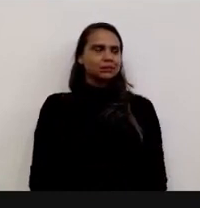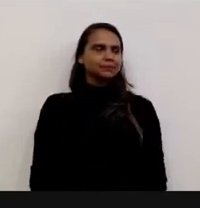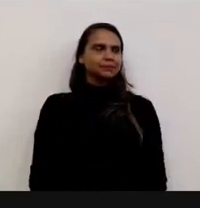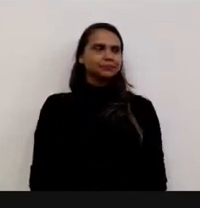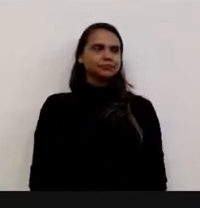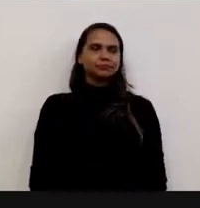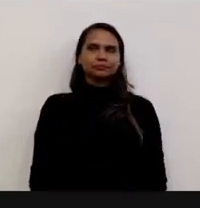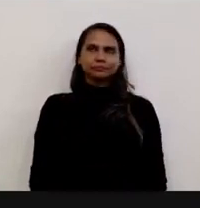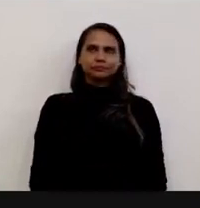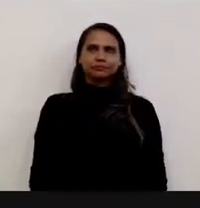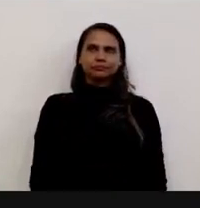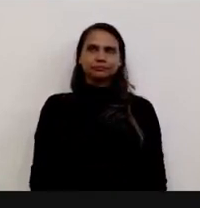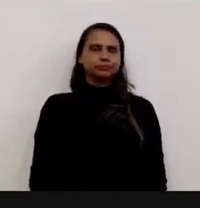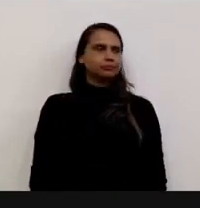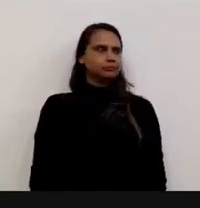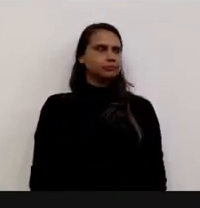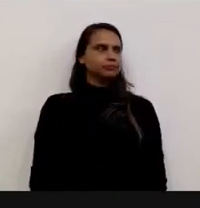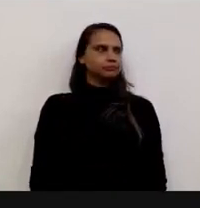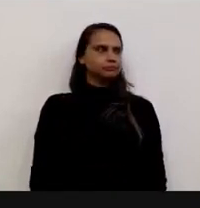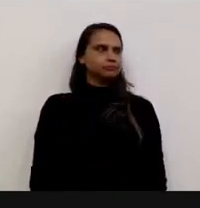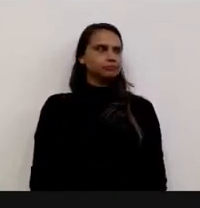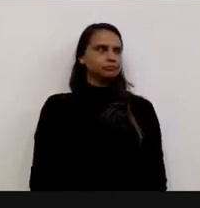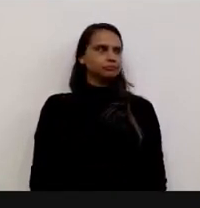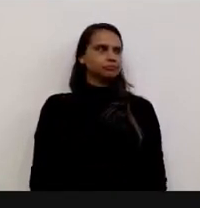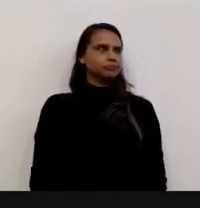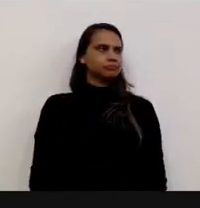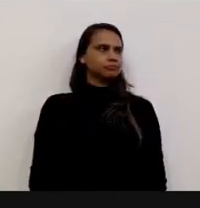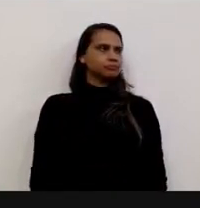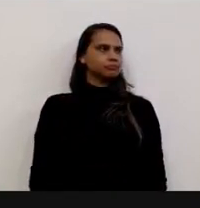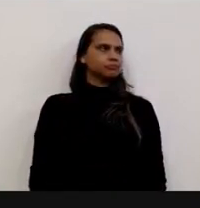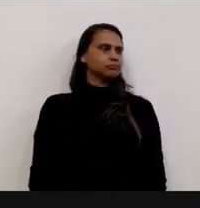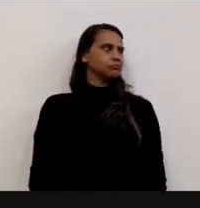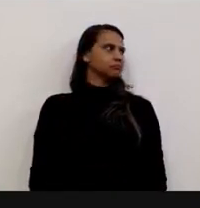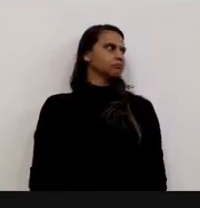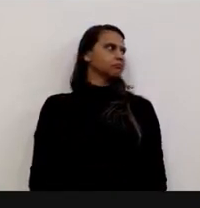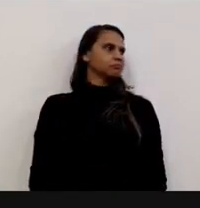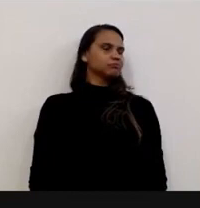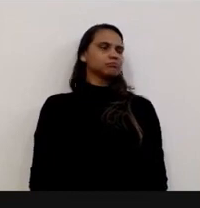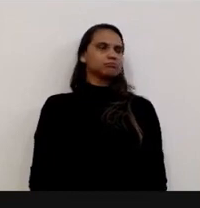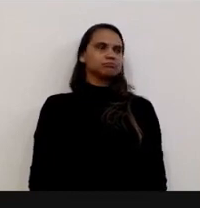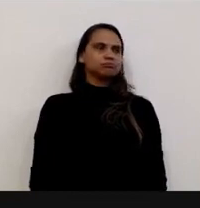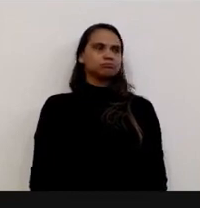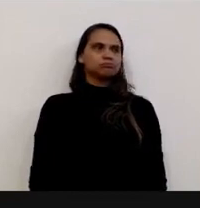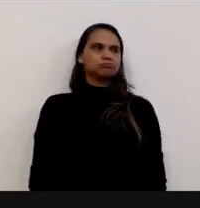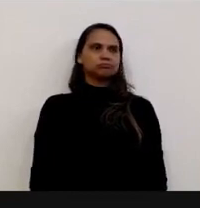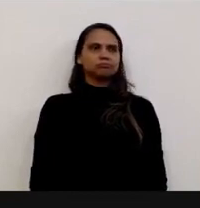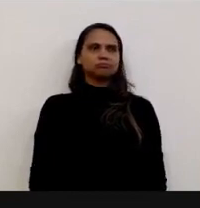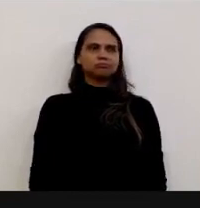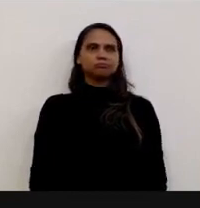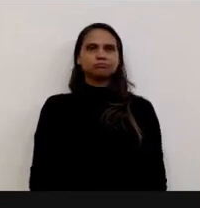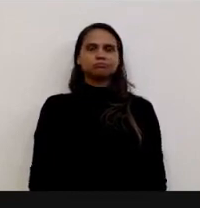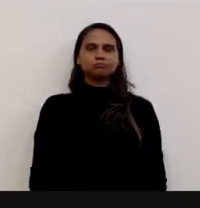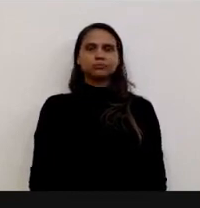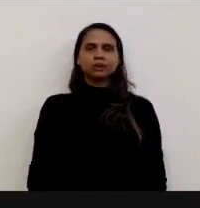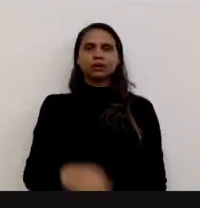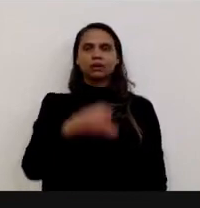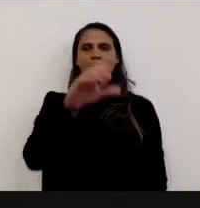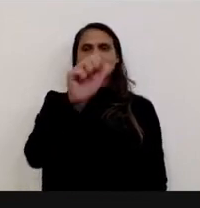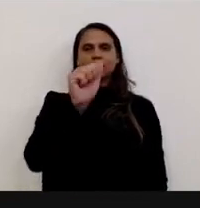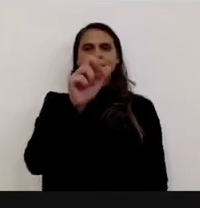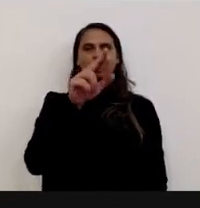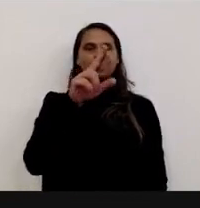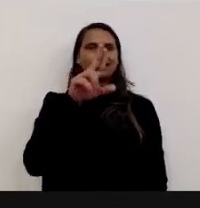Vou abrir aqui para... Ah, tá, usem o QR Code. O Carlos tem uma pergunta para quem,